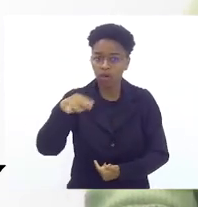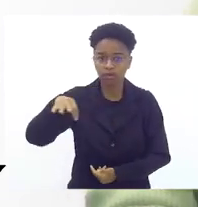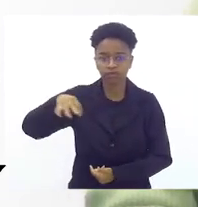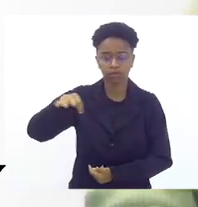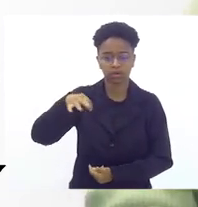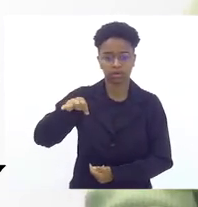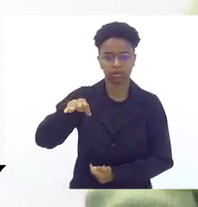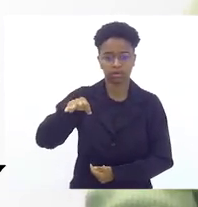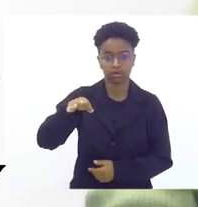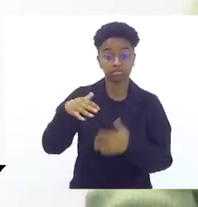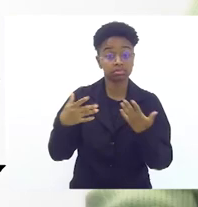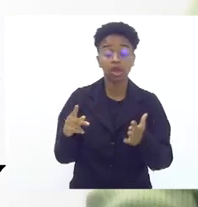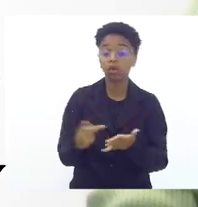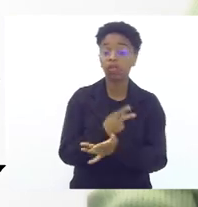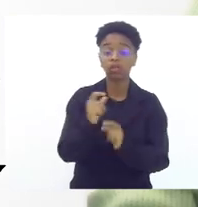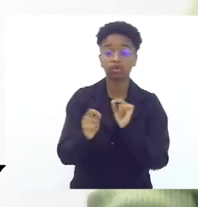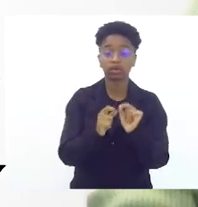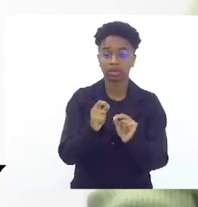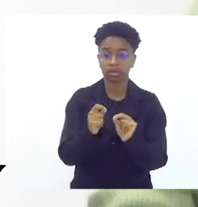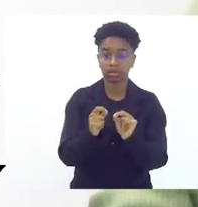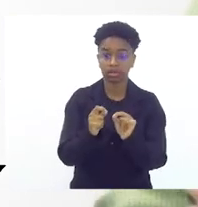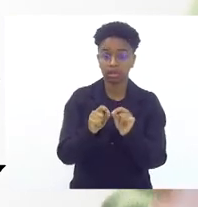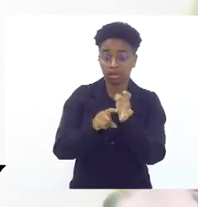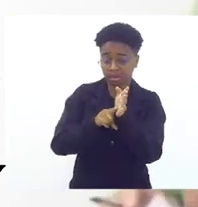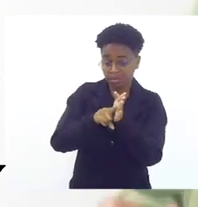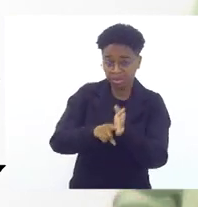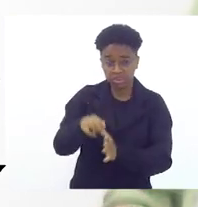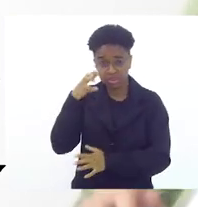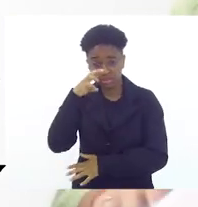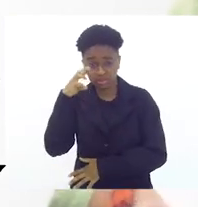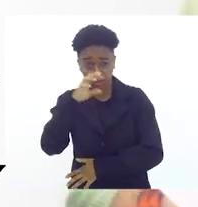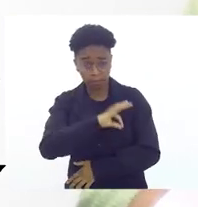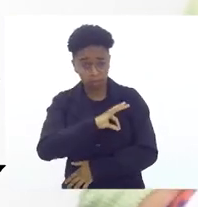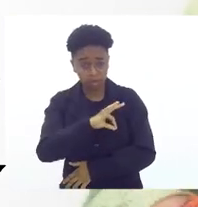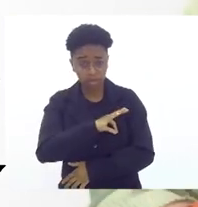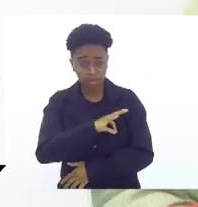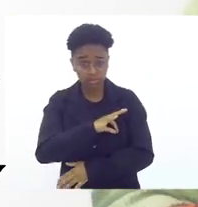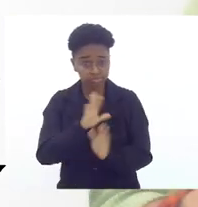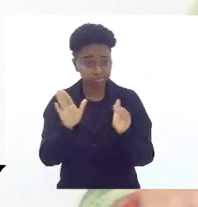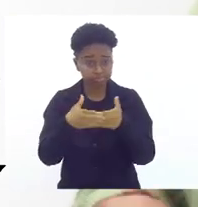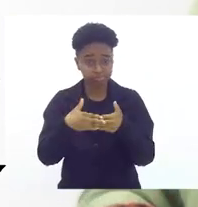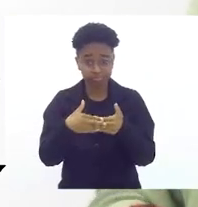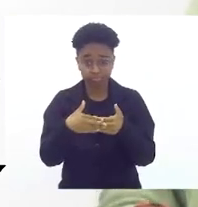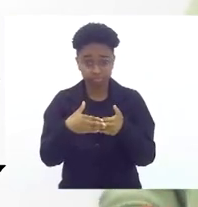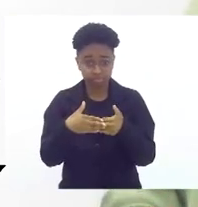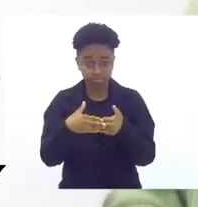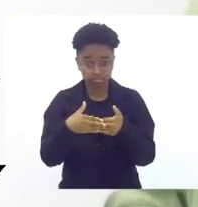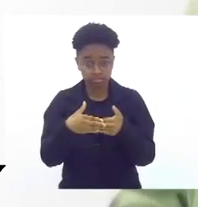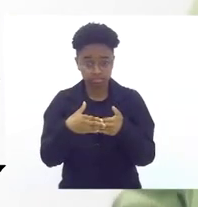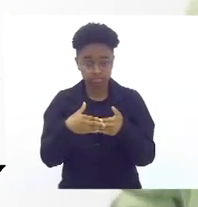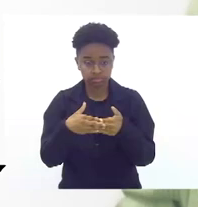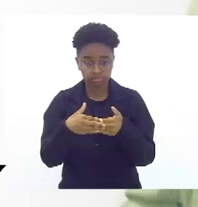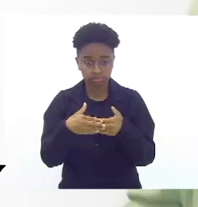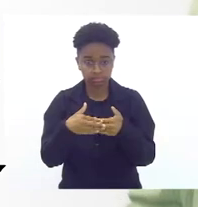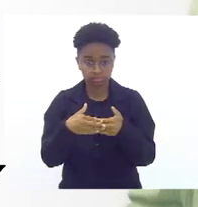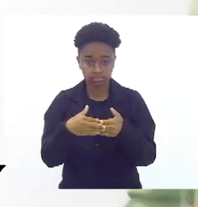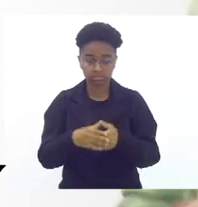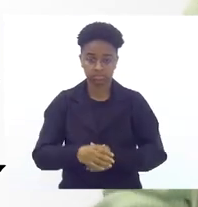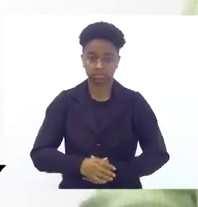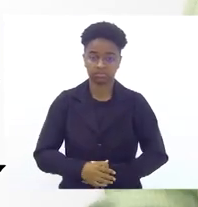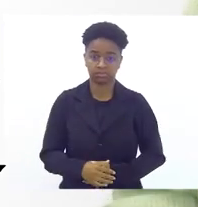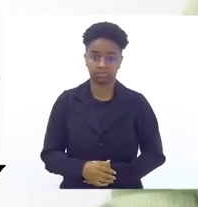e daí que que acontece o inquérito policial desta delegacia era encerrado e ia ali para para